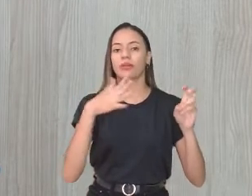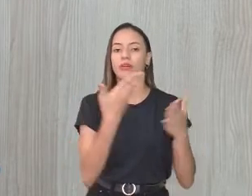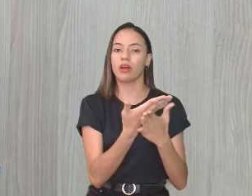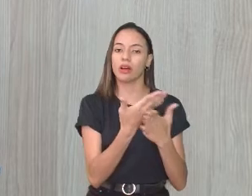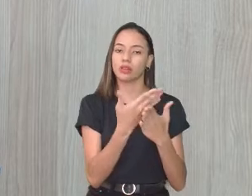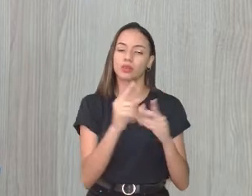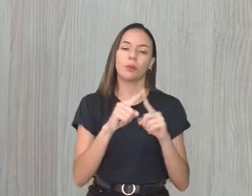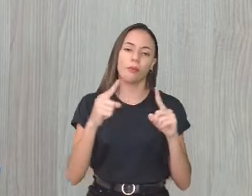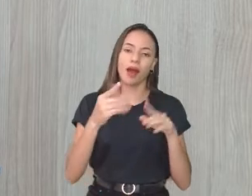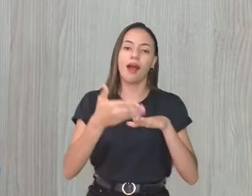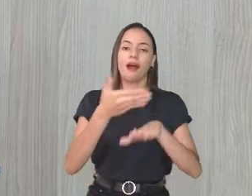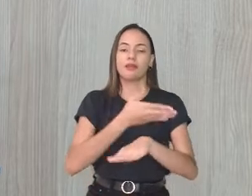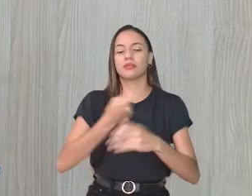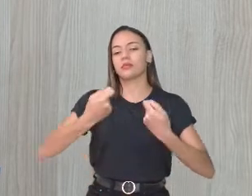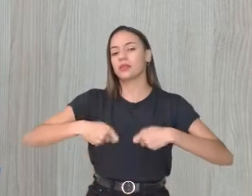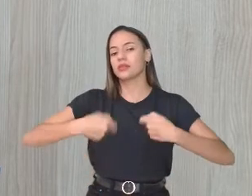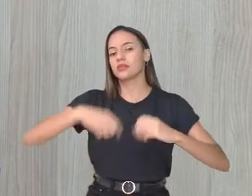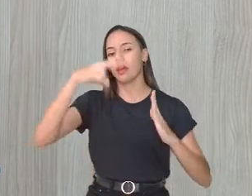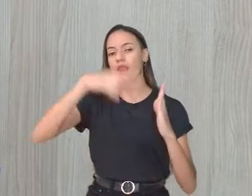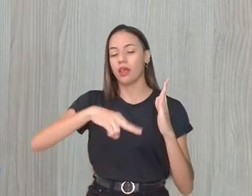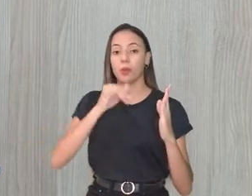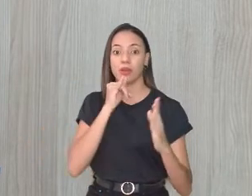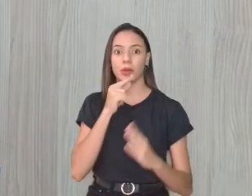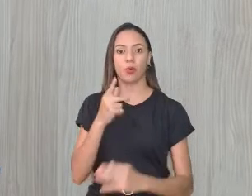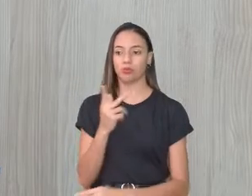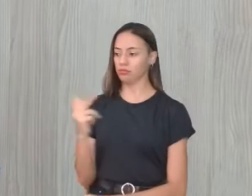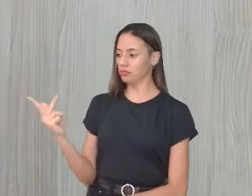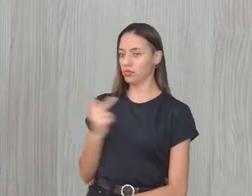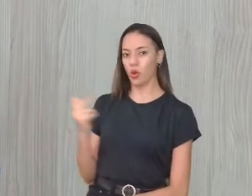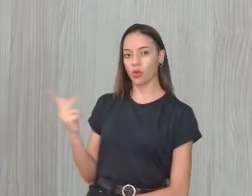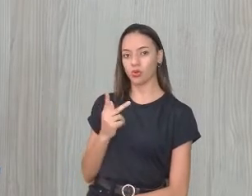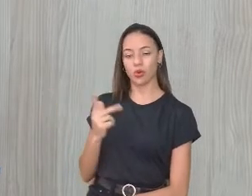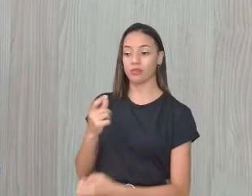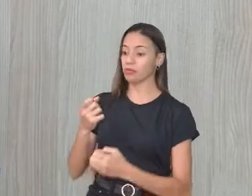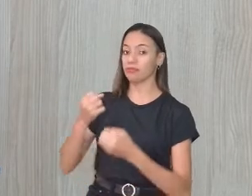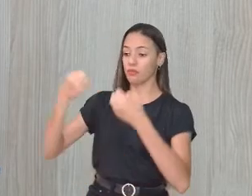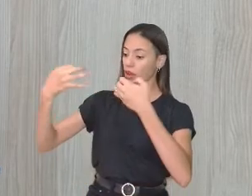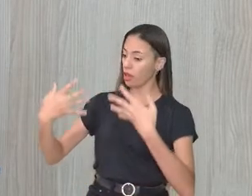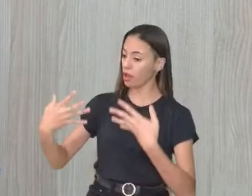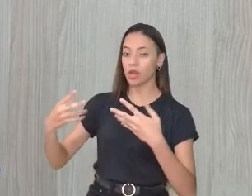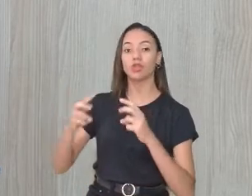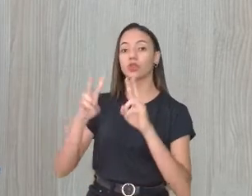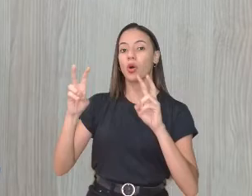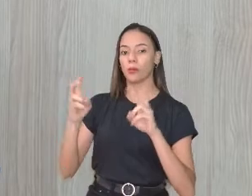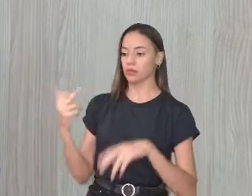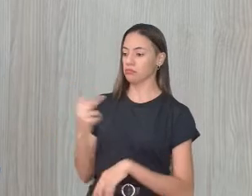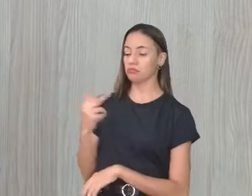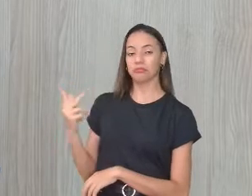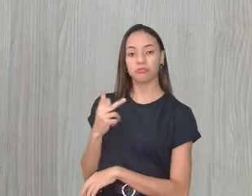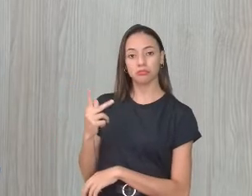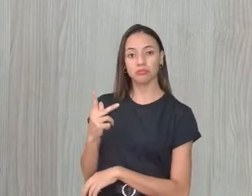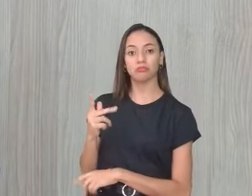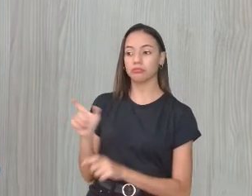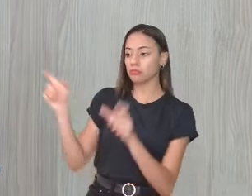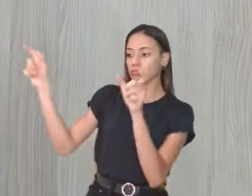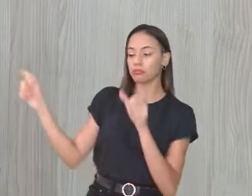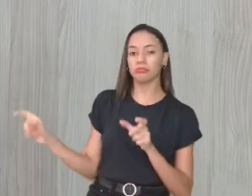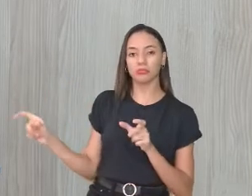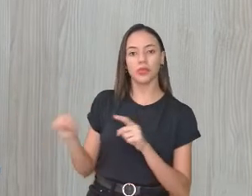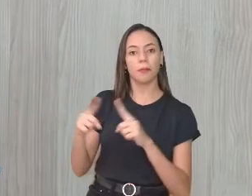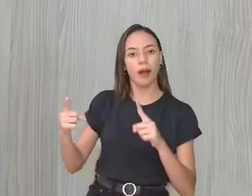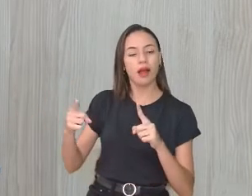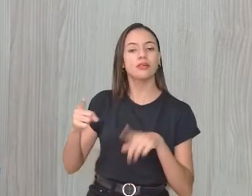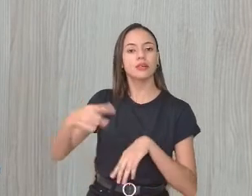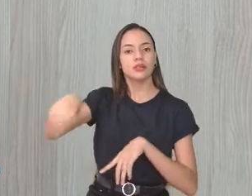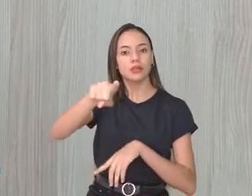perpassando o que a gente fala. Então, eu e você, professora Carolina, estamos aqui falando, somos nós, mas ao mesmo tempo somos tudo aquilo que